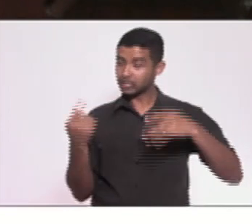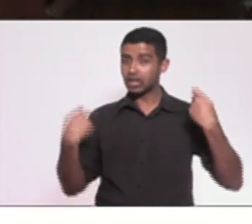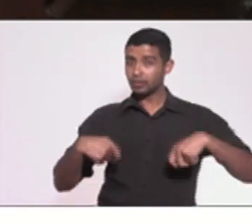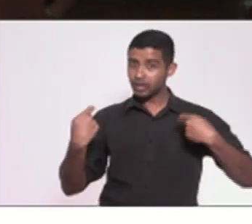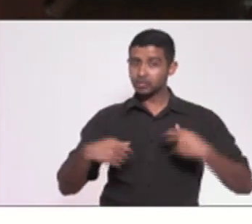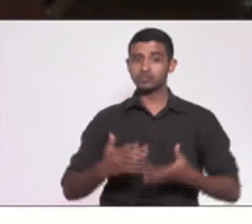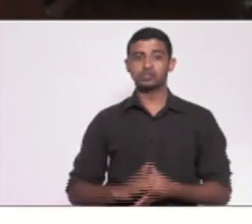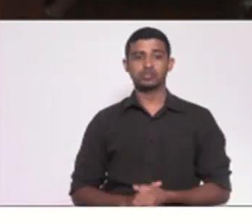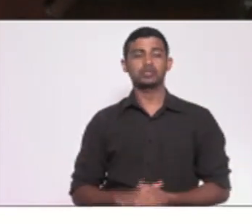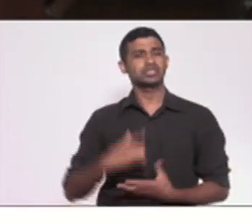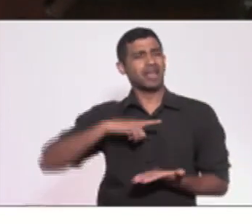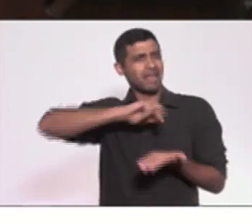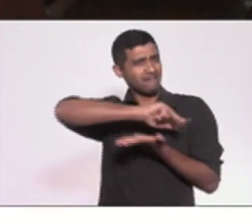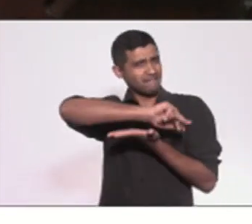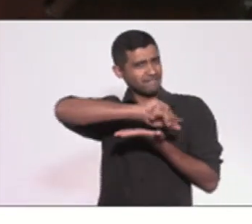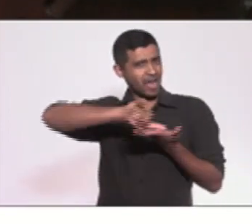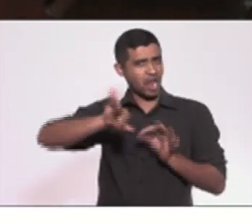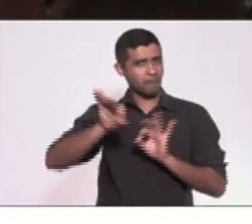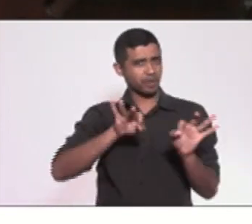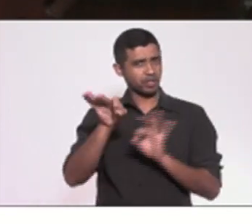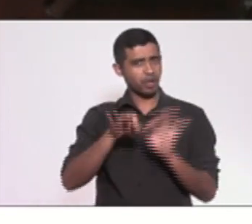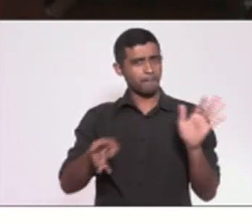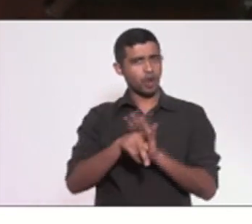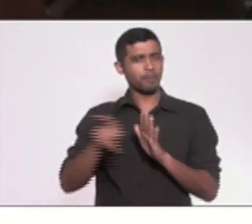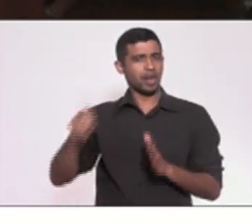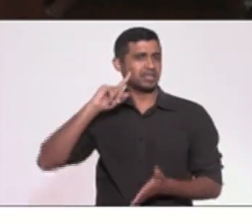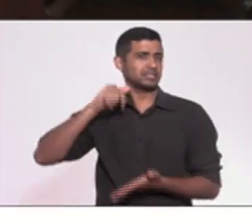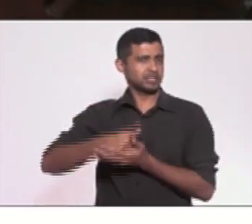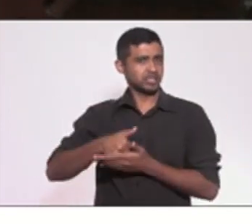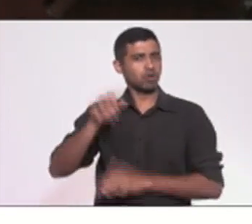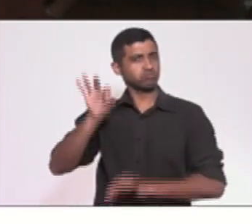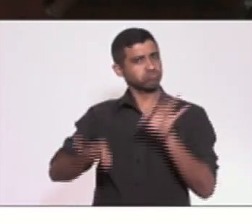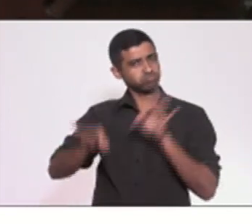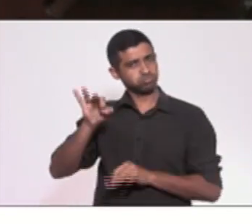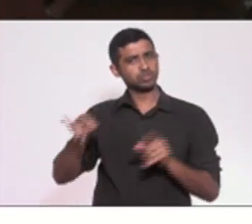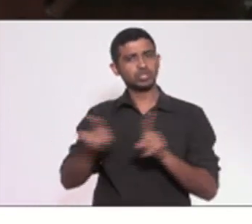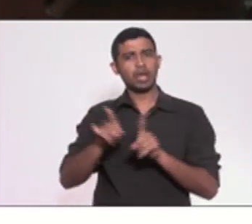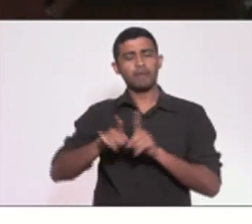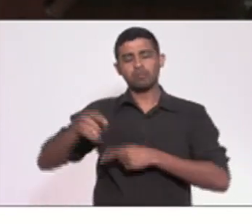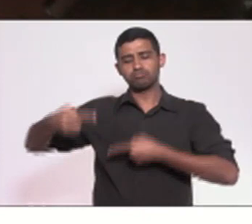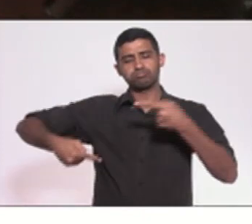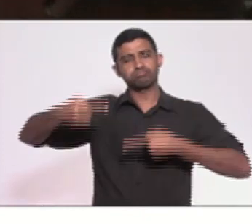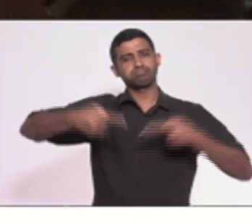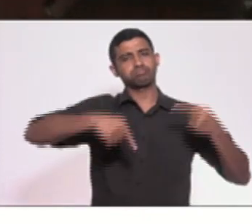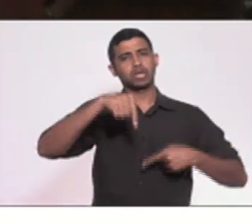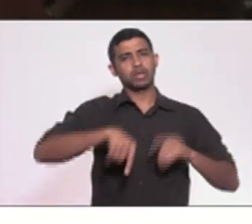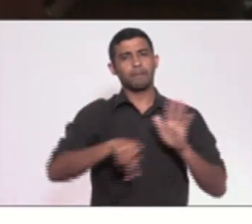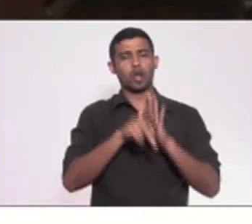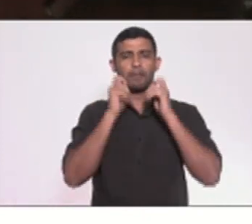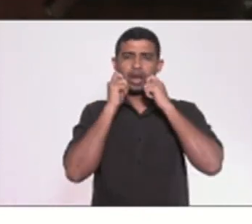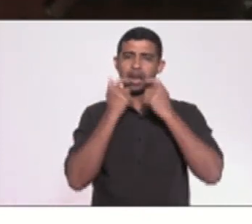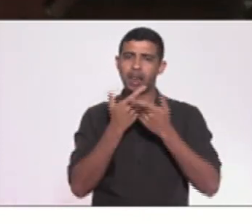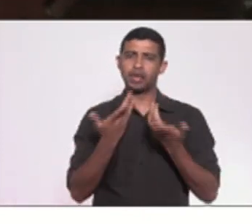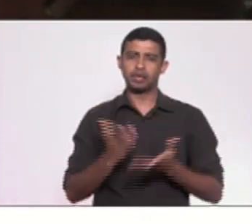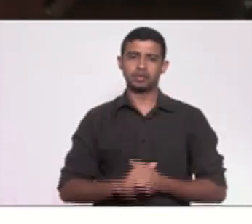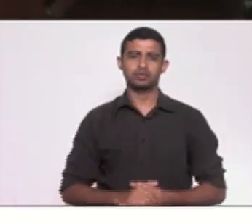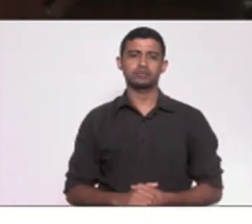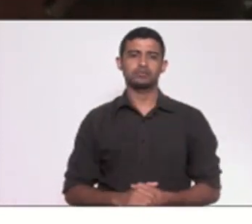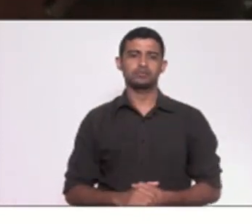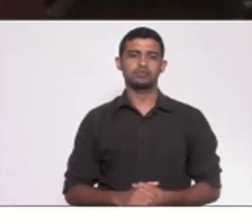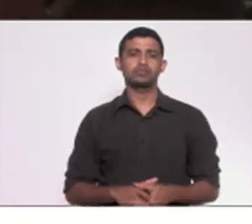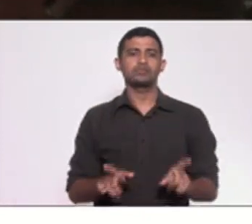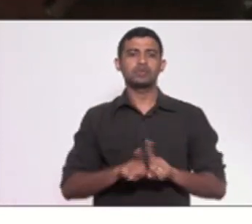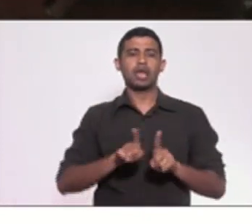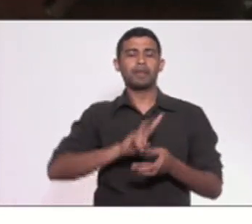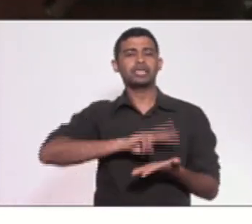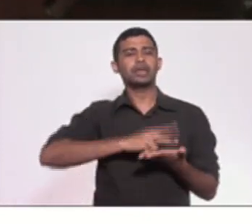de outros procedimentos, decisões judiciais e deliberações da Assembleia Legislativa quanto à interpretação